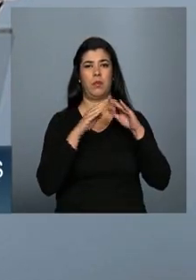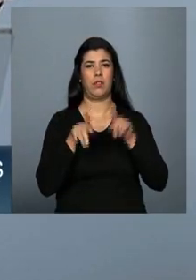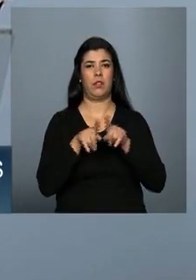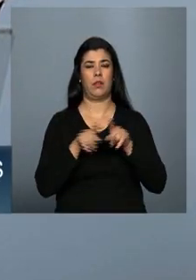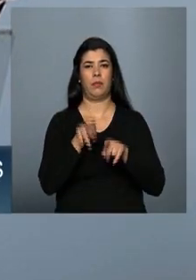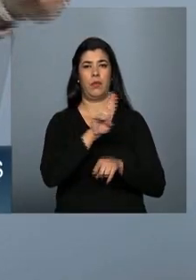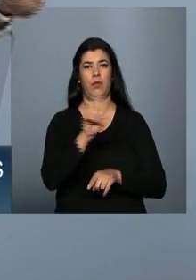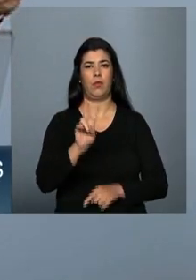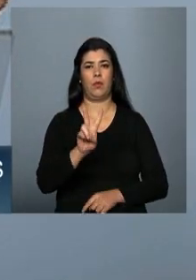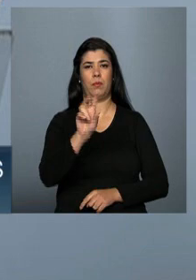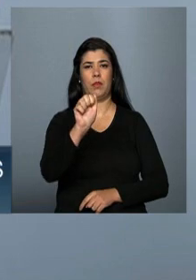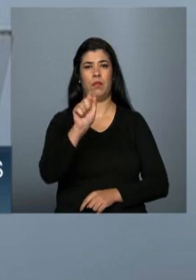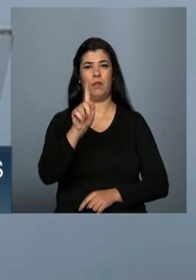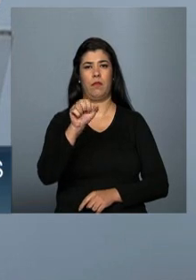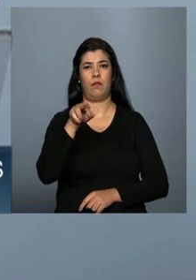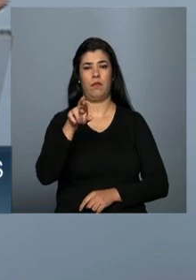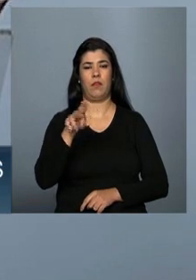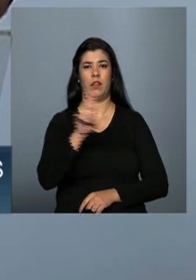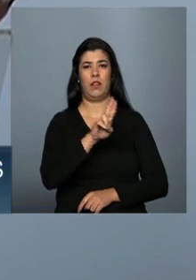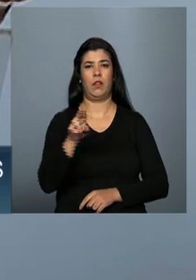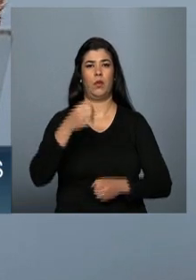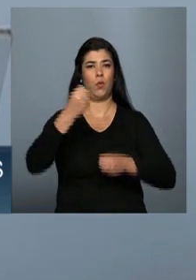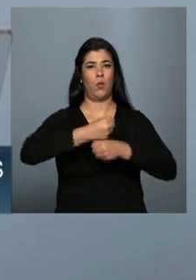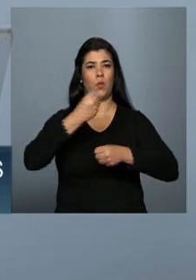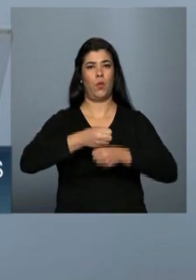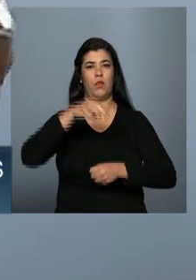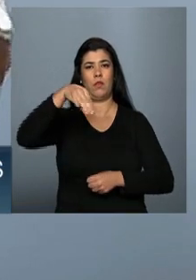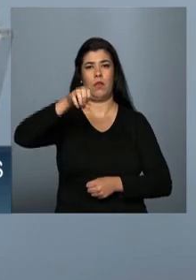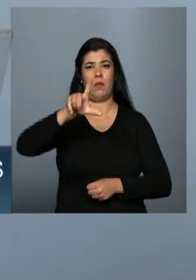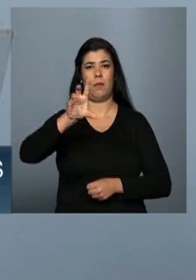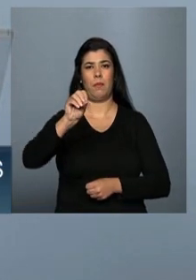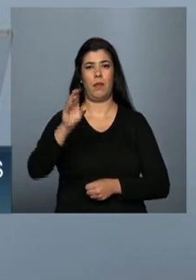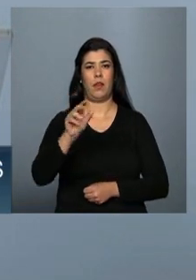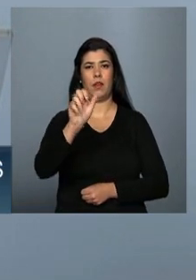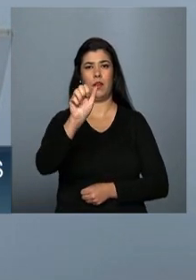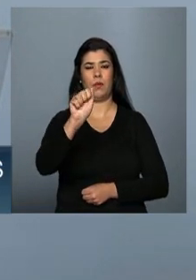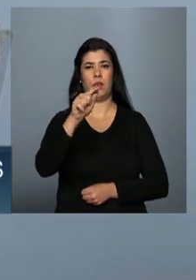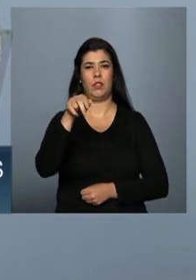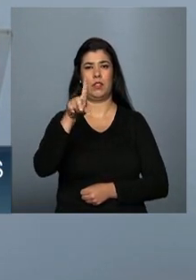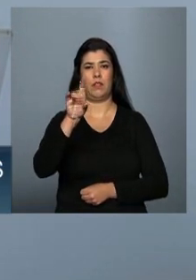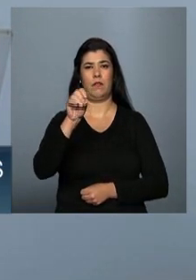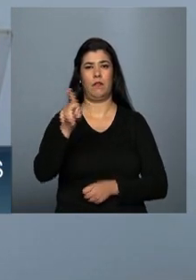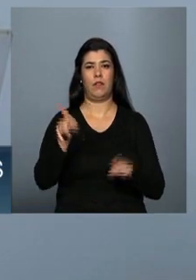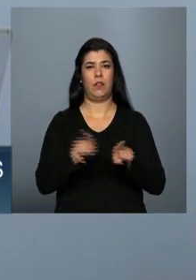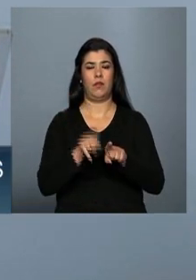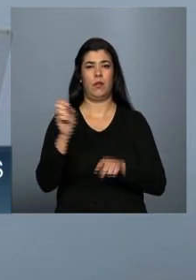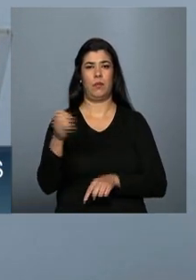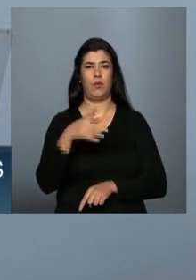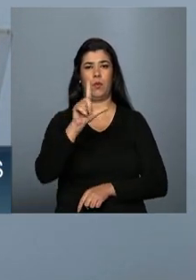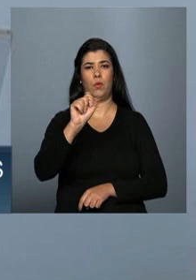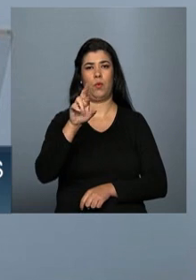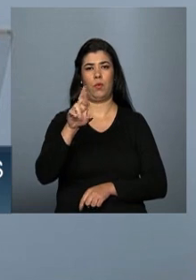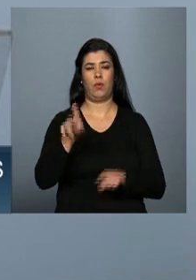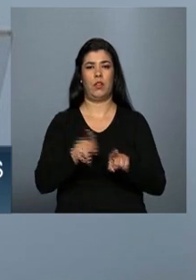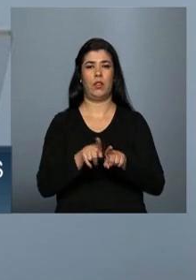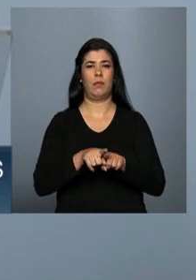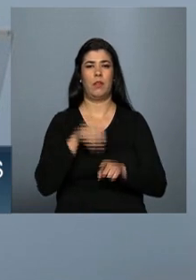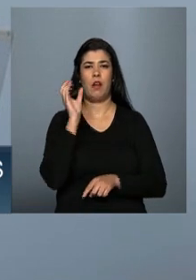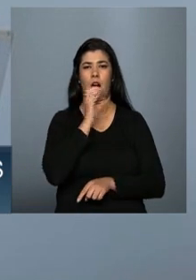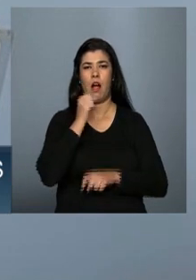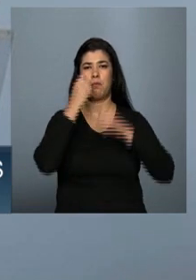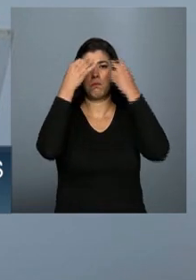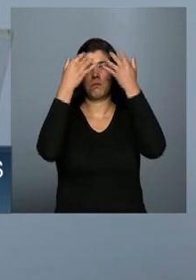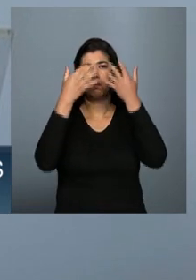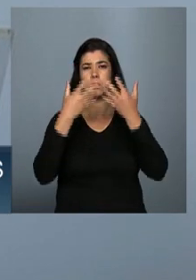construtora Amela Azevedo e o Marcos da construtora Novo Lar. Eu queria fazer rápidos comentários aqui, a função